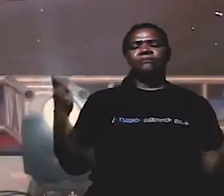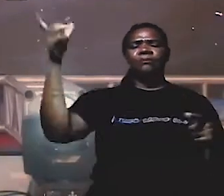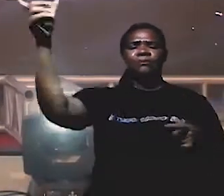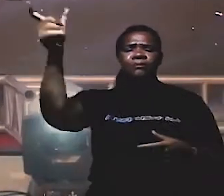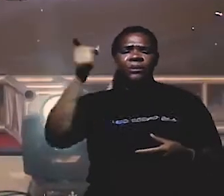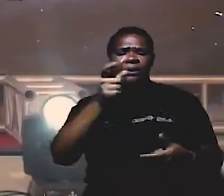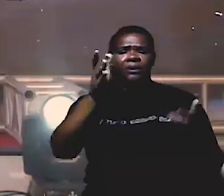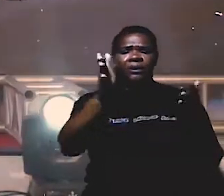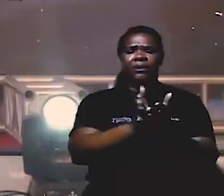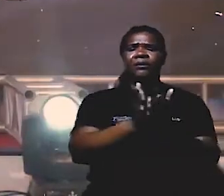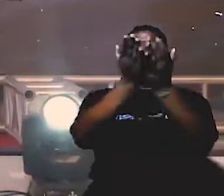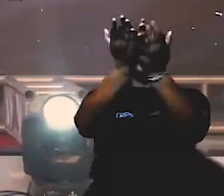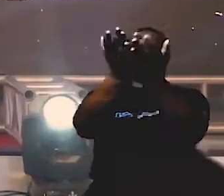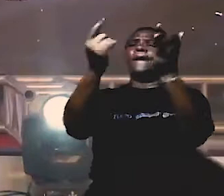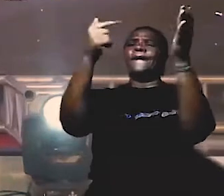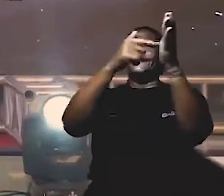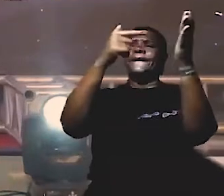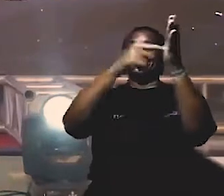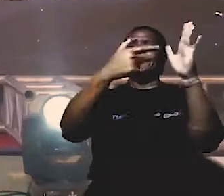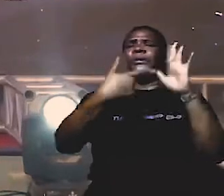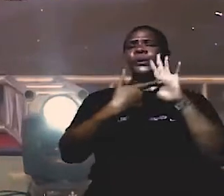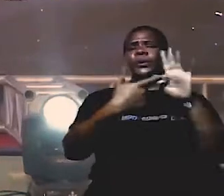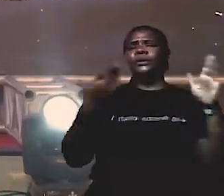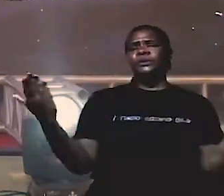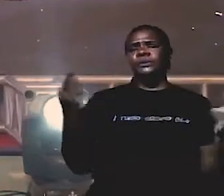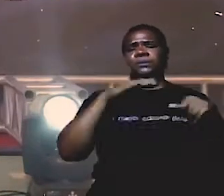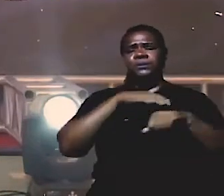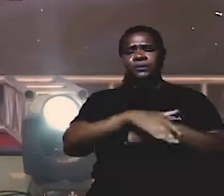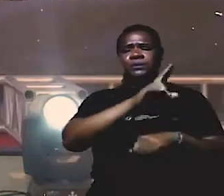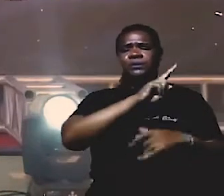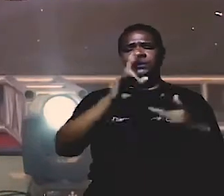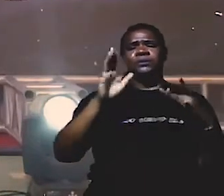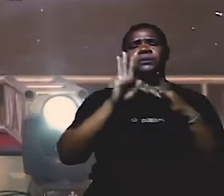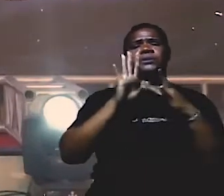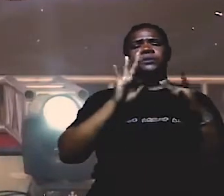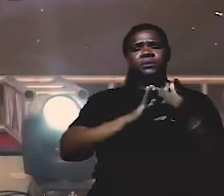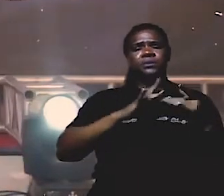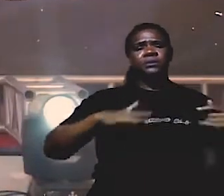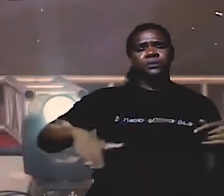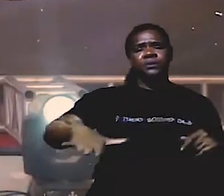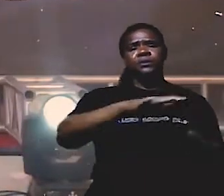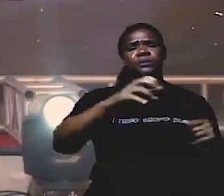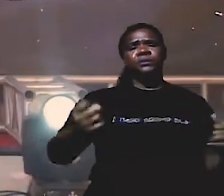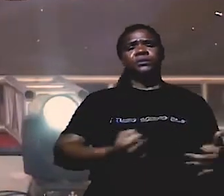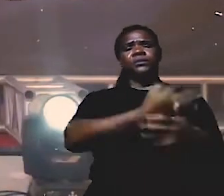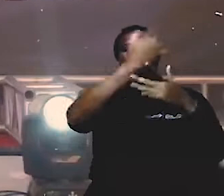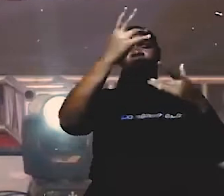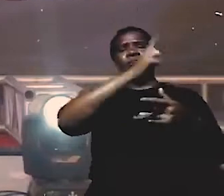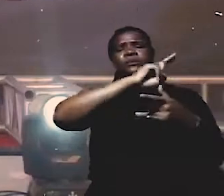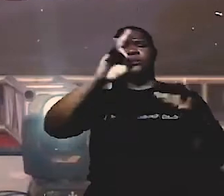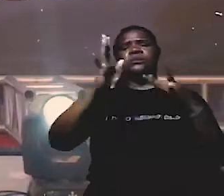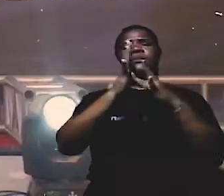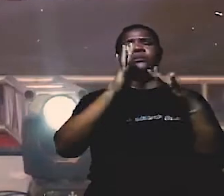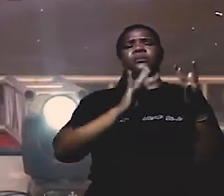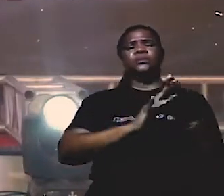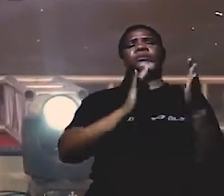palavra, Senhor. Manifesta-te por ela esta noite. E toda a glória nós daremos ao teu nome.